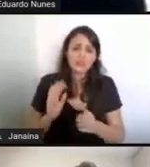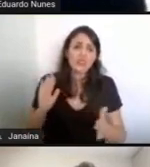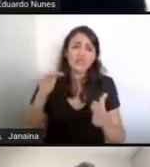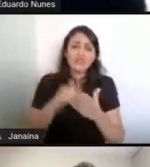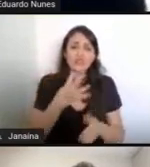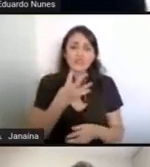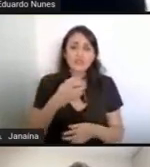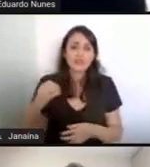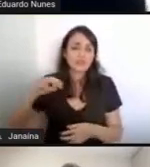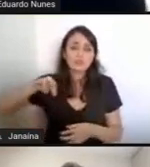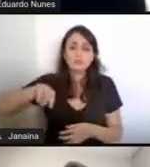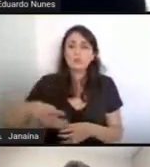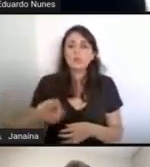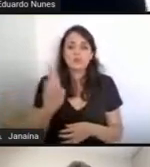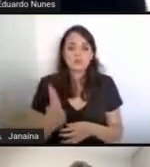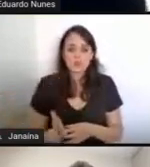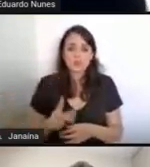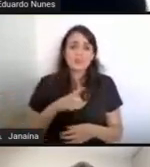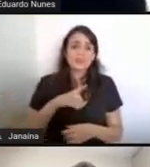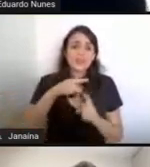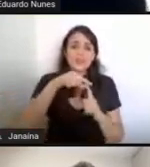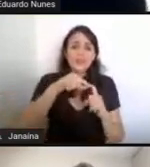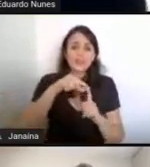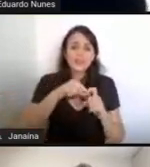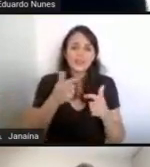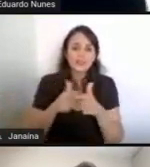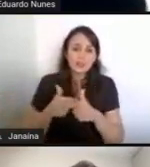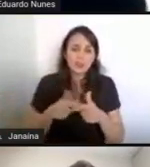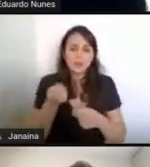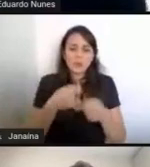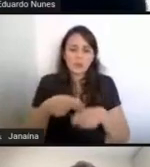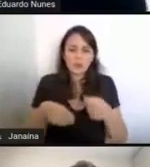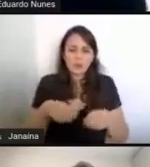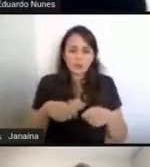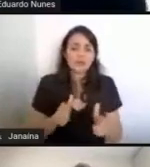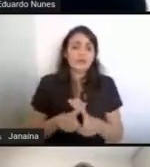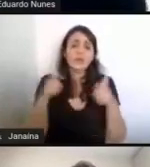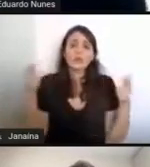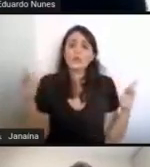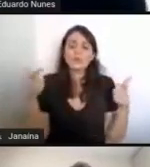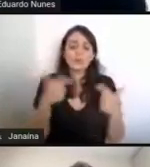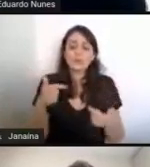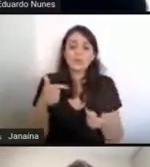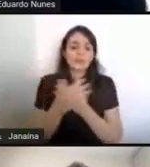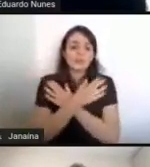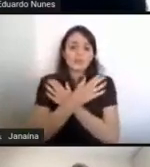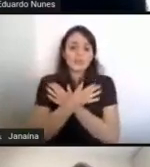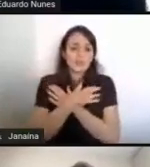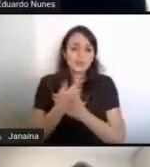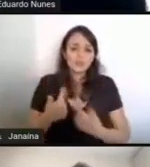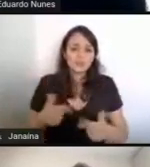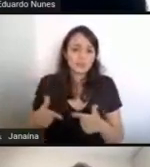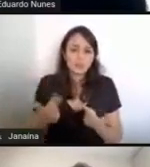reais. Junto com isso, a gente tem crise econômica, que aumenta o desemprego e as pessoas perdem os planos de saúde, então aumenta a sobrecarga do SUS no